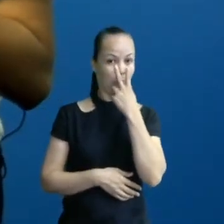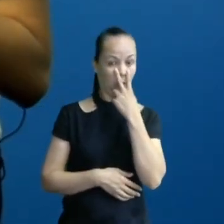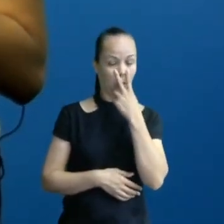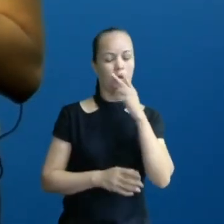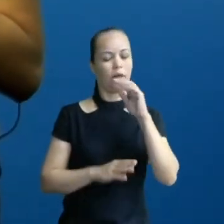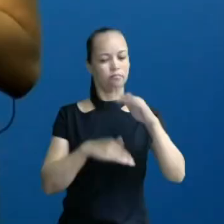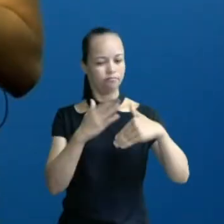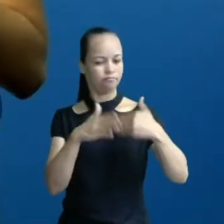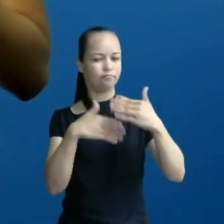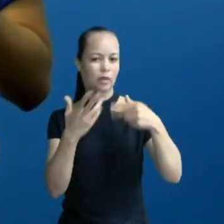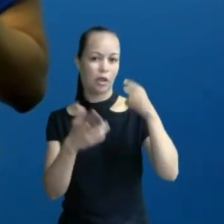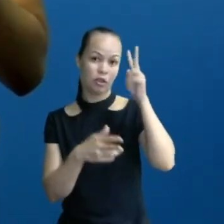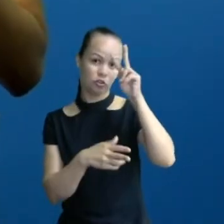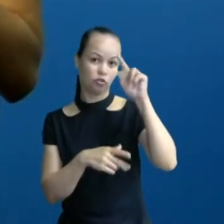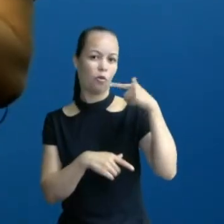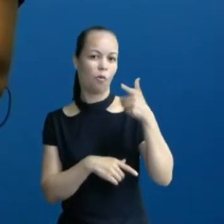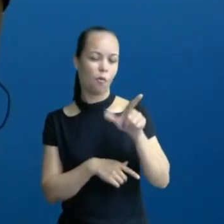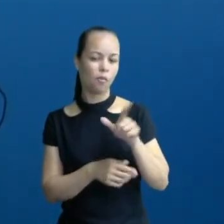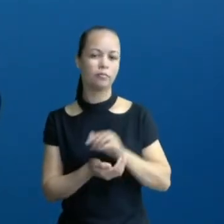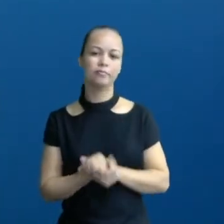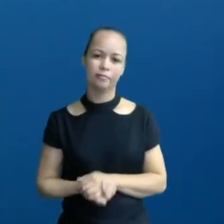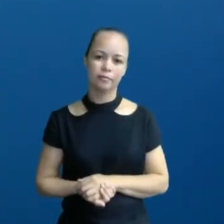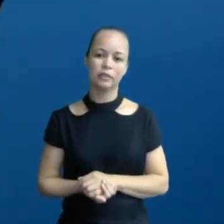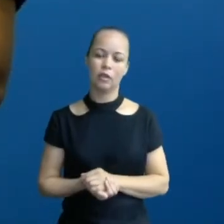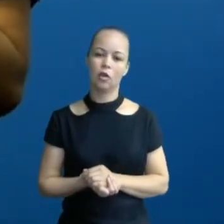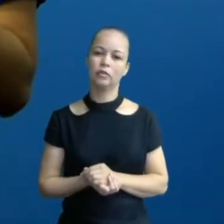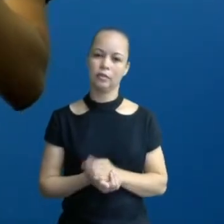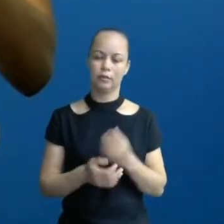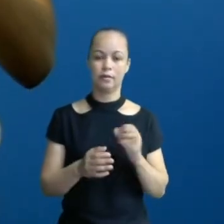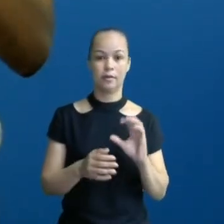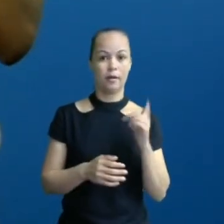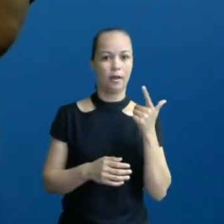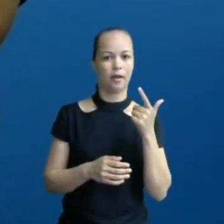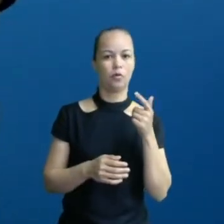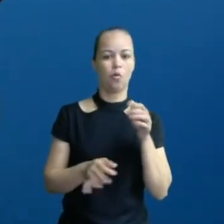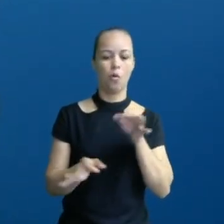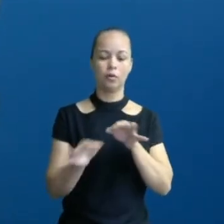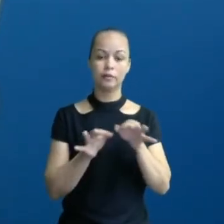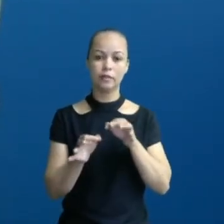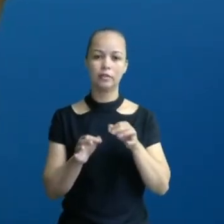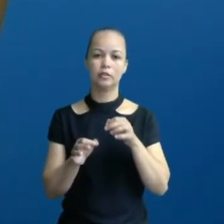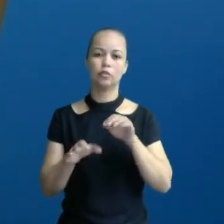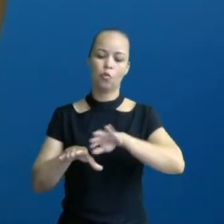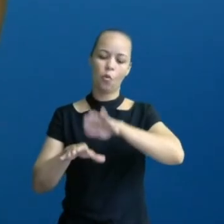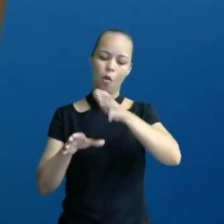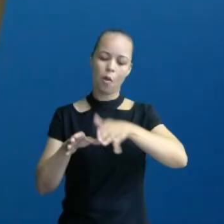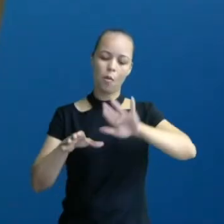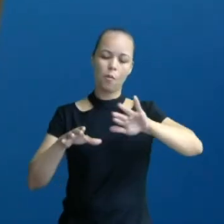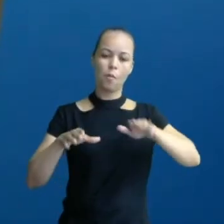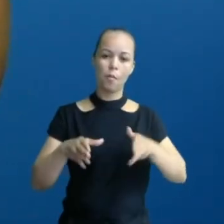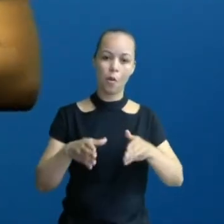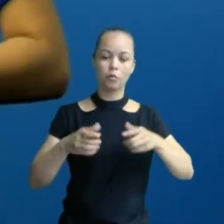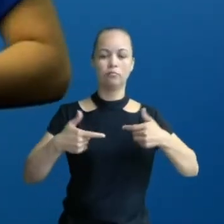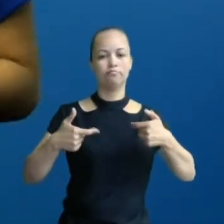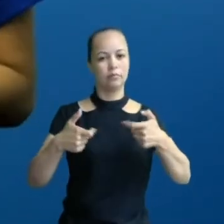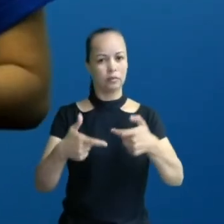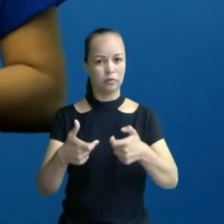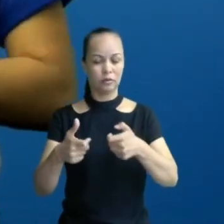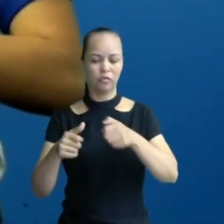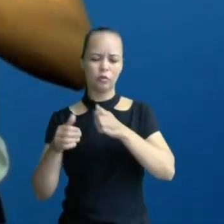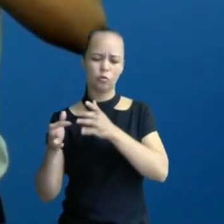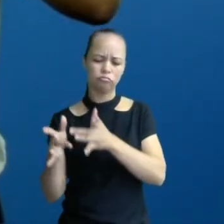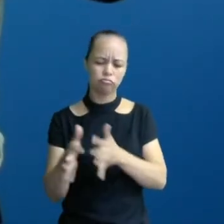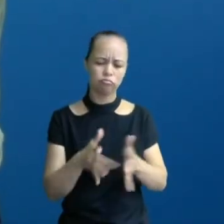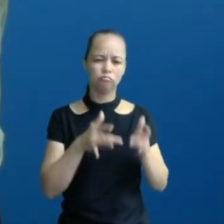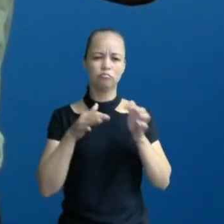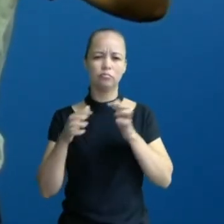outra história. Claro, originou-se do Monte das Tabocas, mas aí teve todo um percurso, tá certo? Mas aí